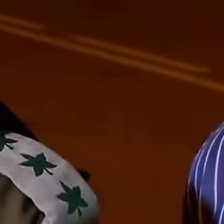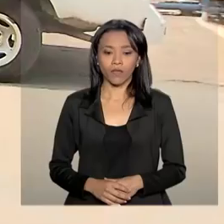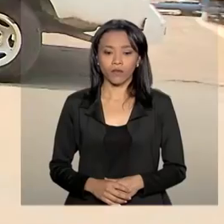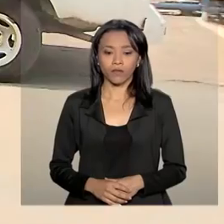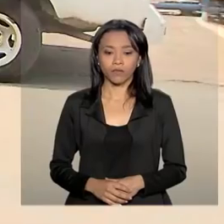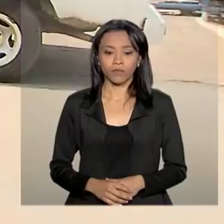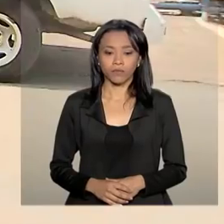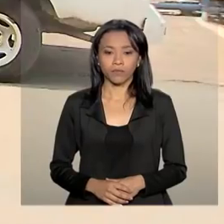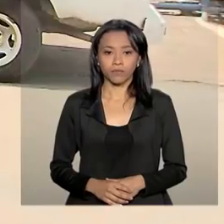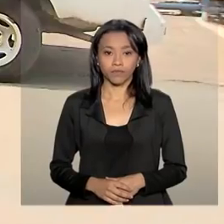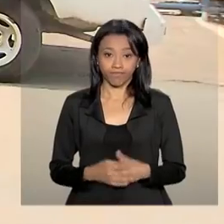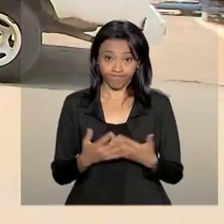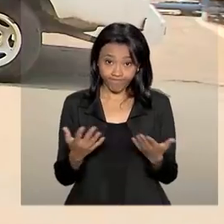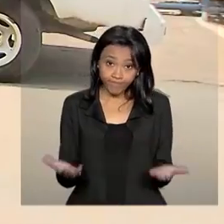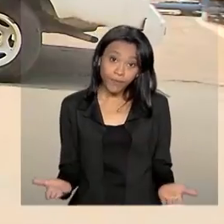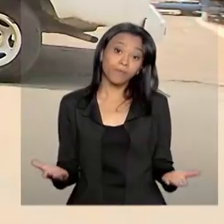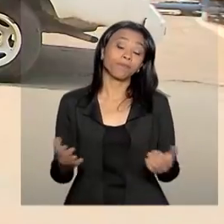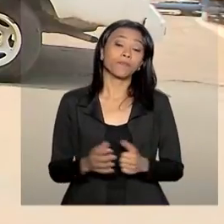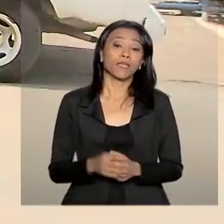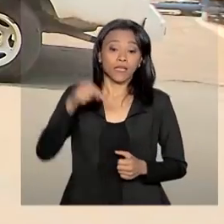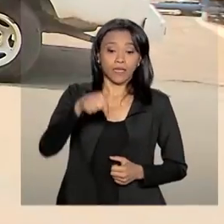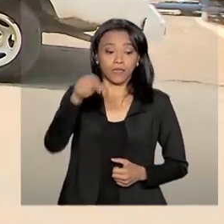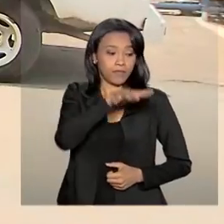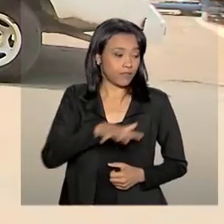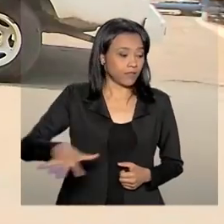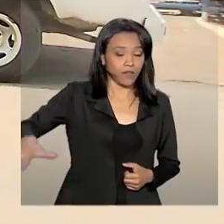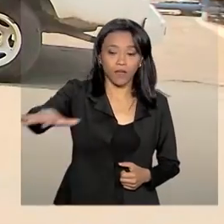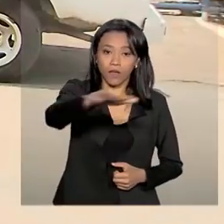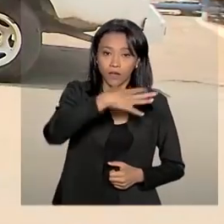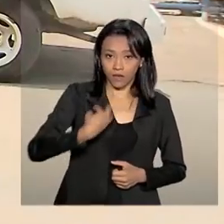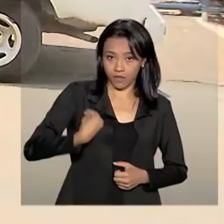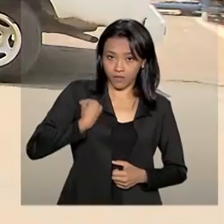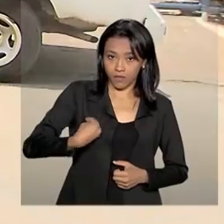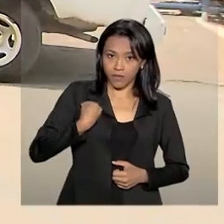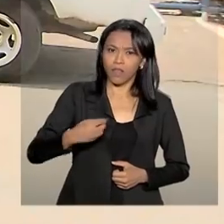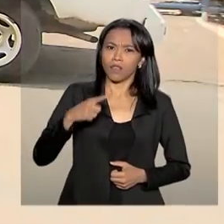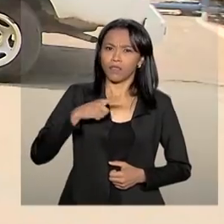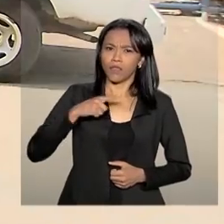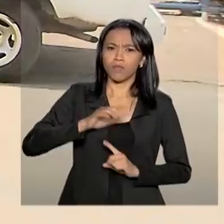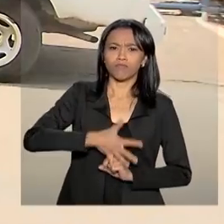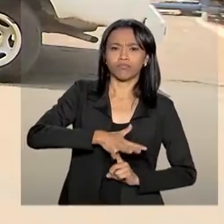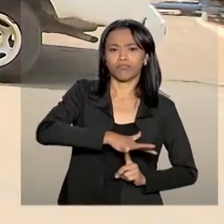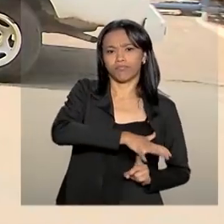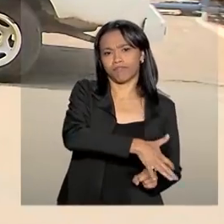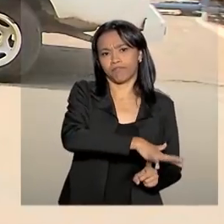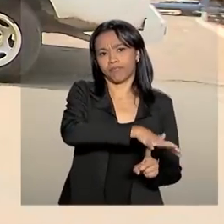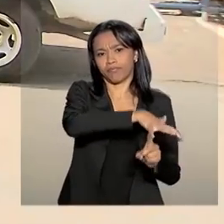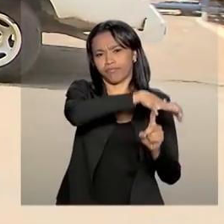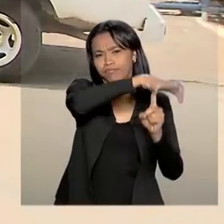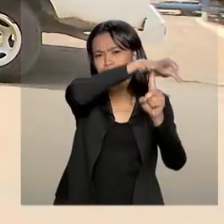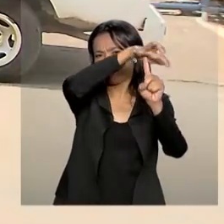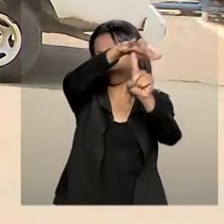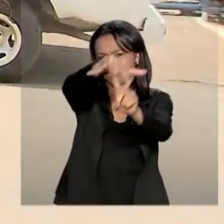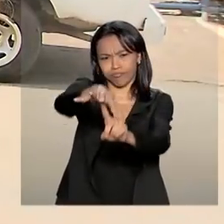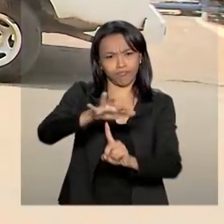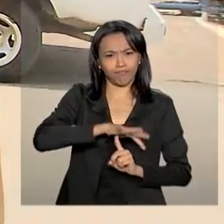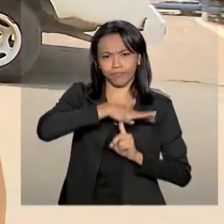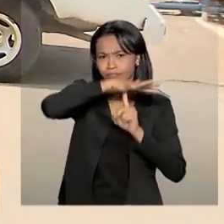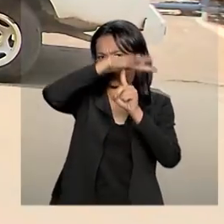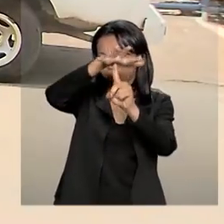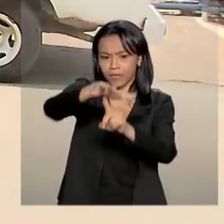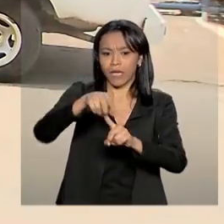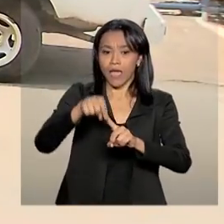can. Bom, e há aqui nessa área onde nós estamos um grande trânsito de helicópteros. Isso porque esse prédio que está aqui